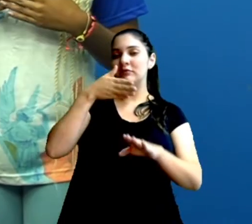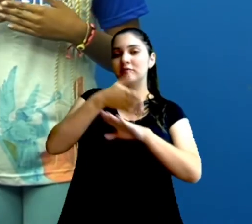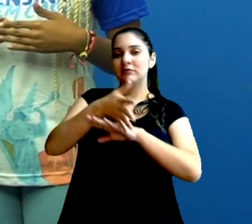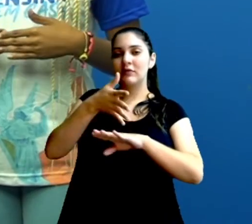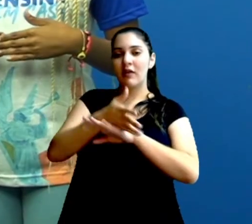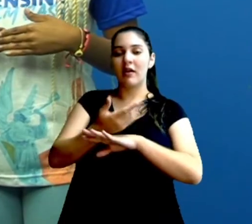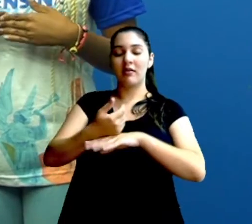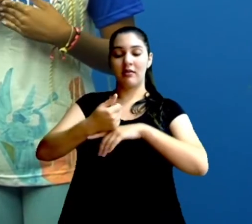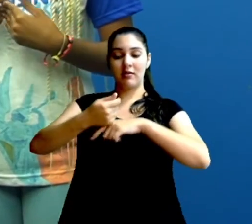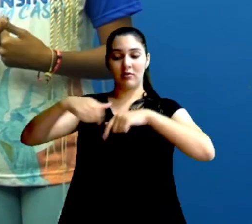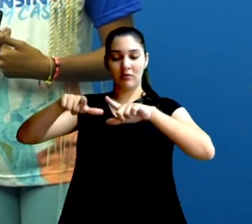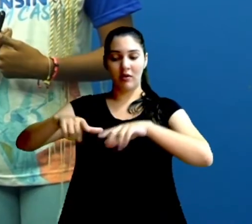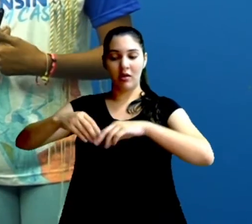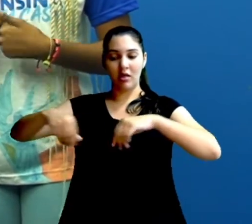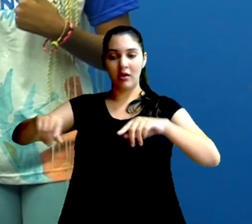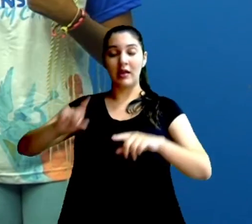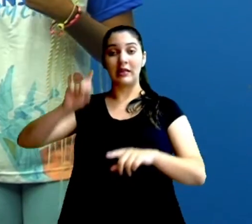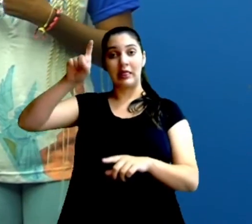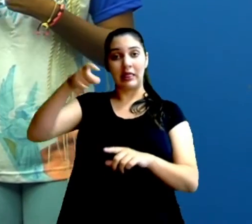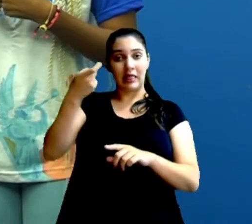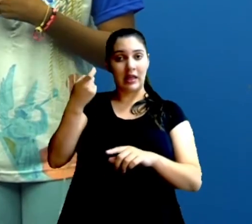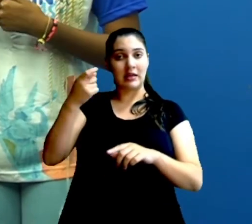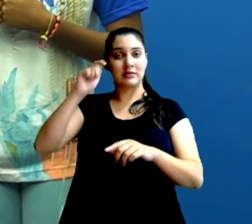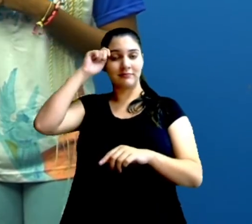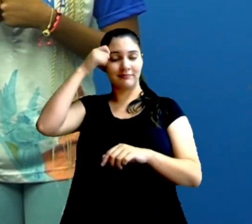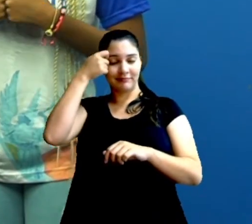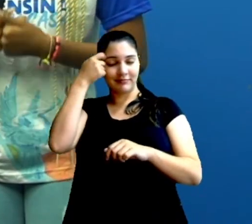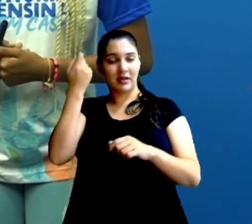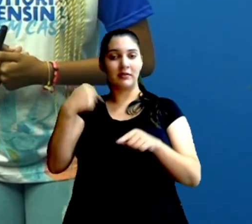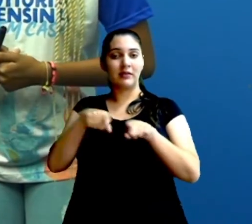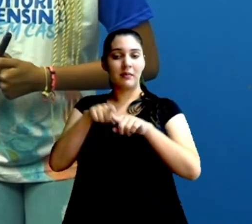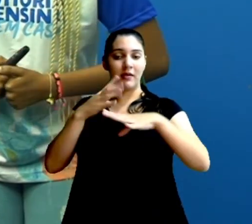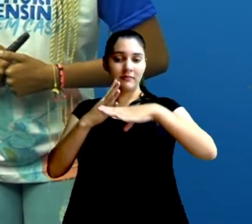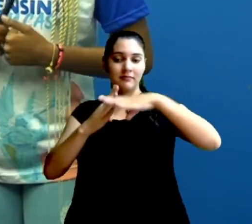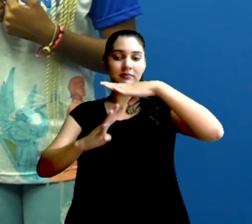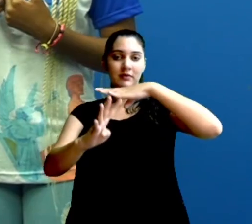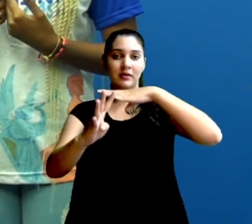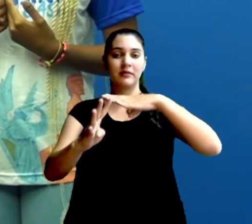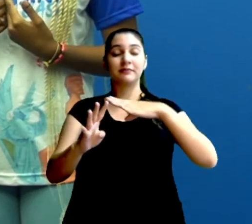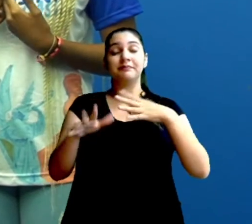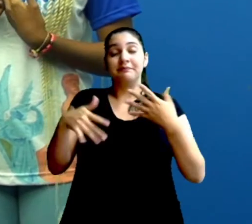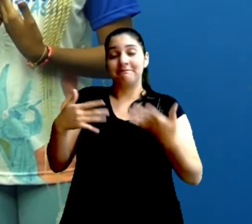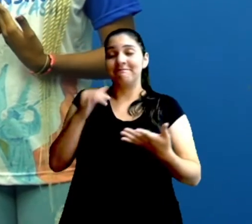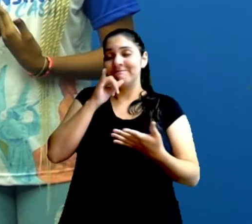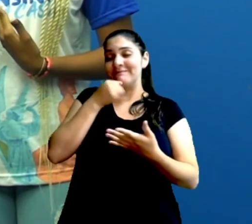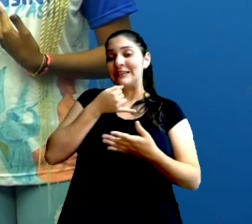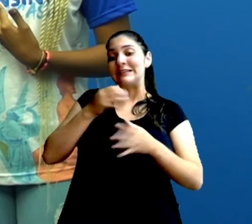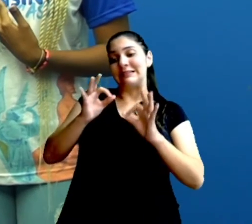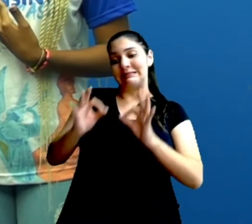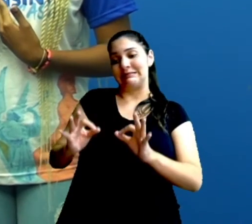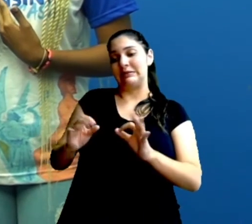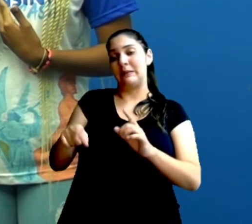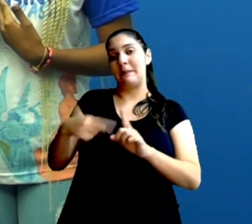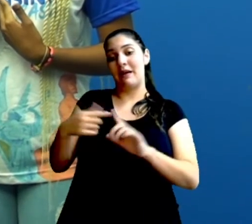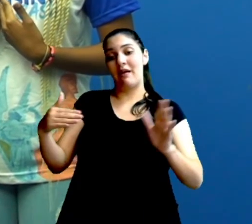de ex-escravizados e imigrantes. E infelizmente deu muito certo, porque até